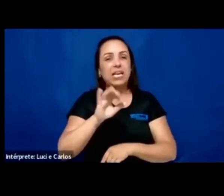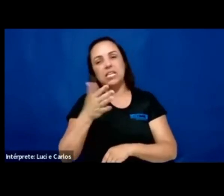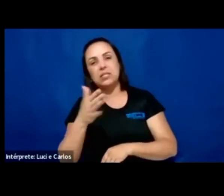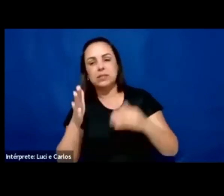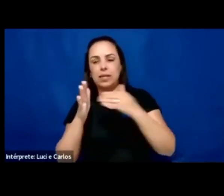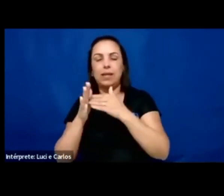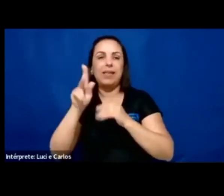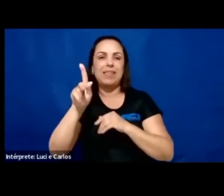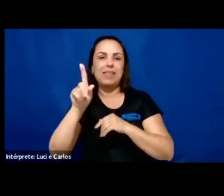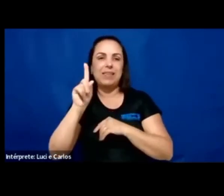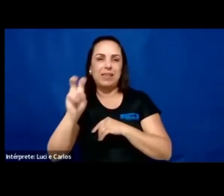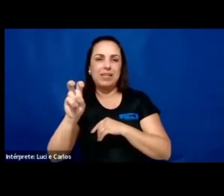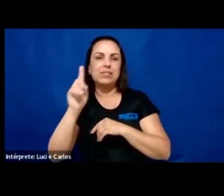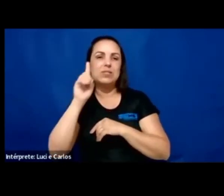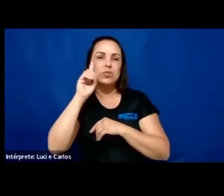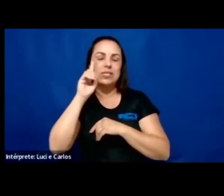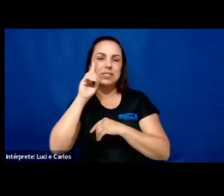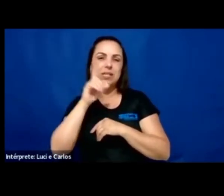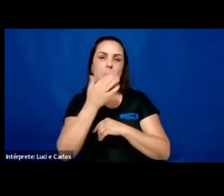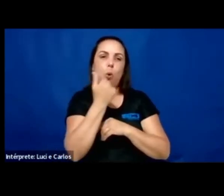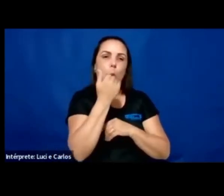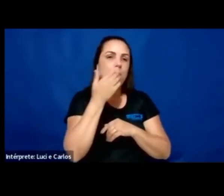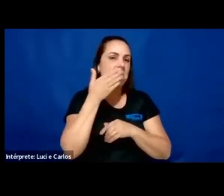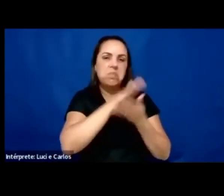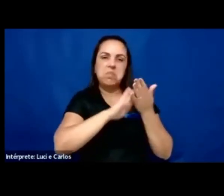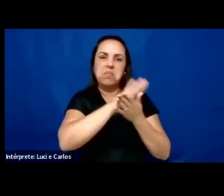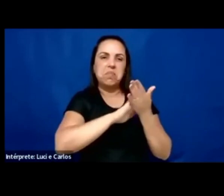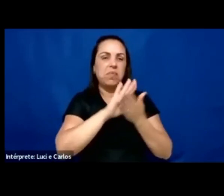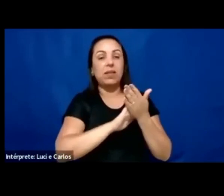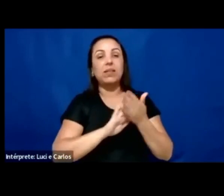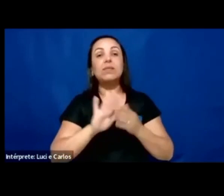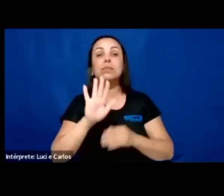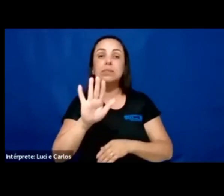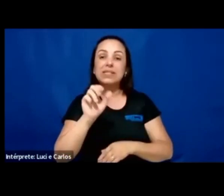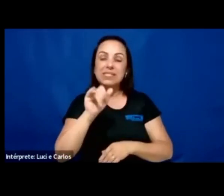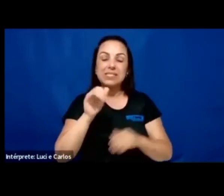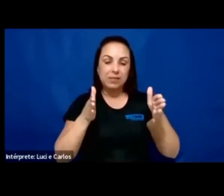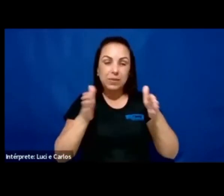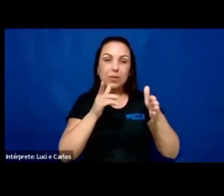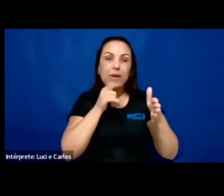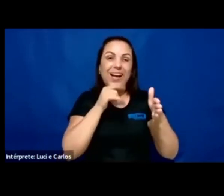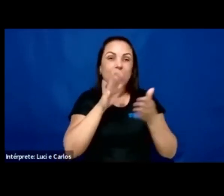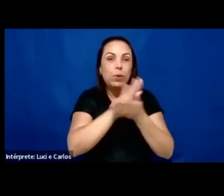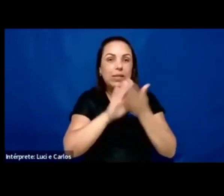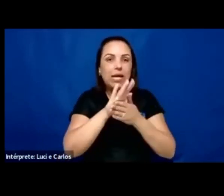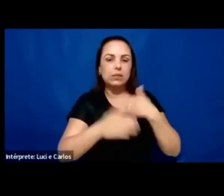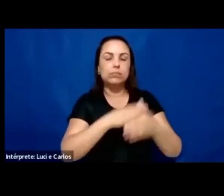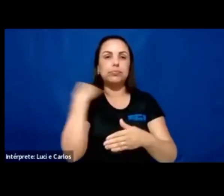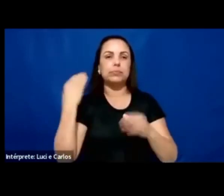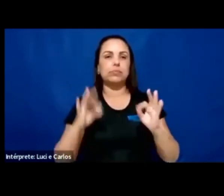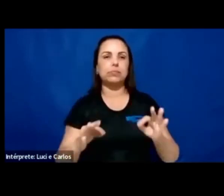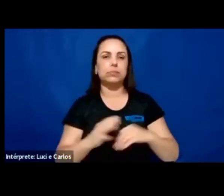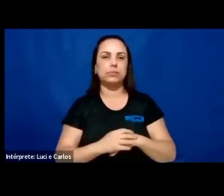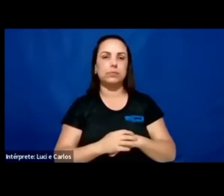não passa mais do que 5 ou 6 dias sem beber água. Você morre. Então é importante, sim. É o